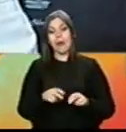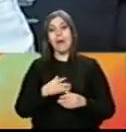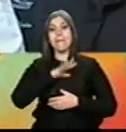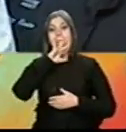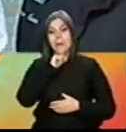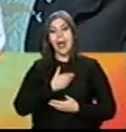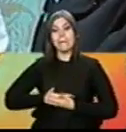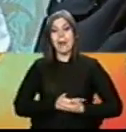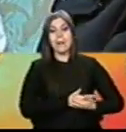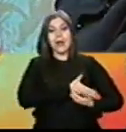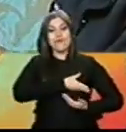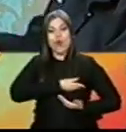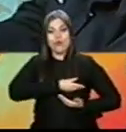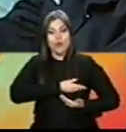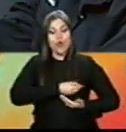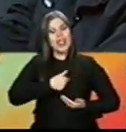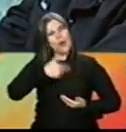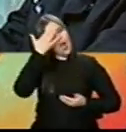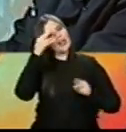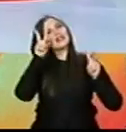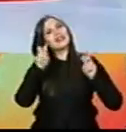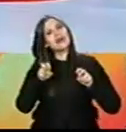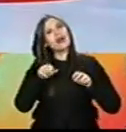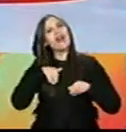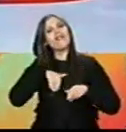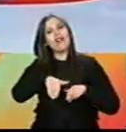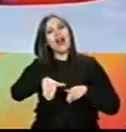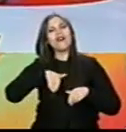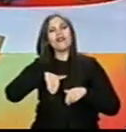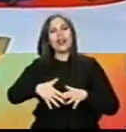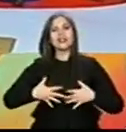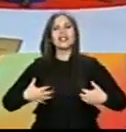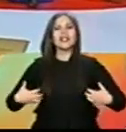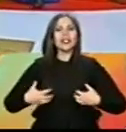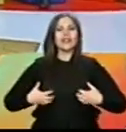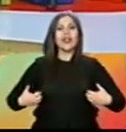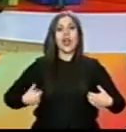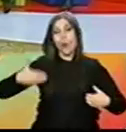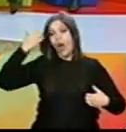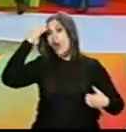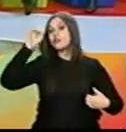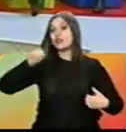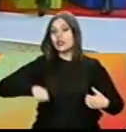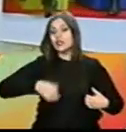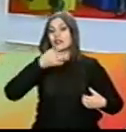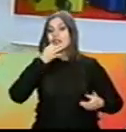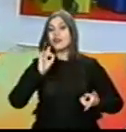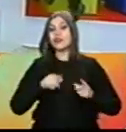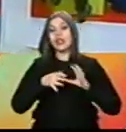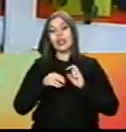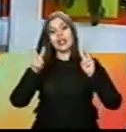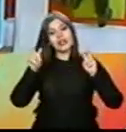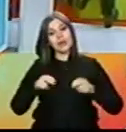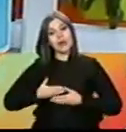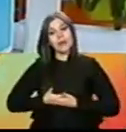E será um assunto, eu penso até que será na próxima sexta-feira. Portanto, sério? Vamos falar sobre amamentação. Porque